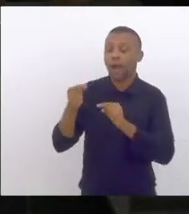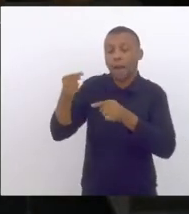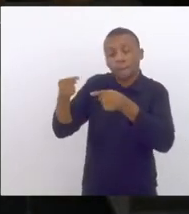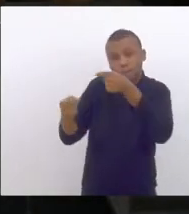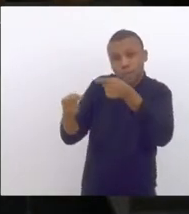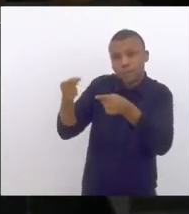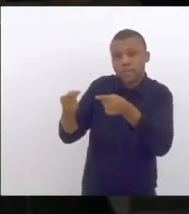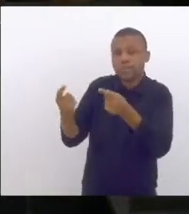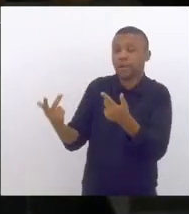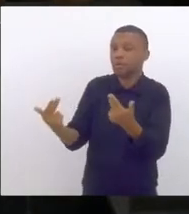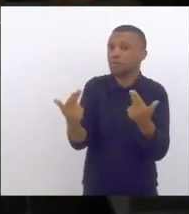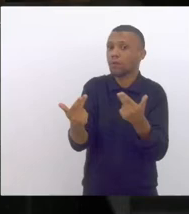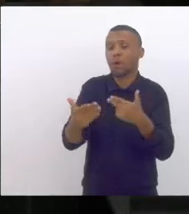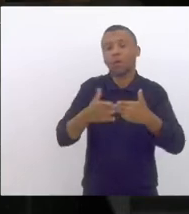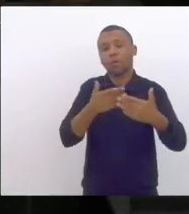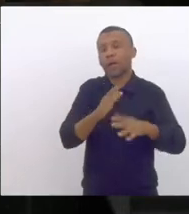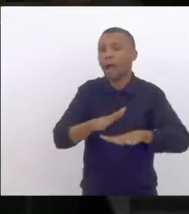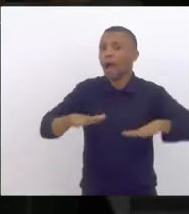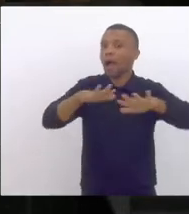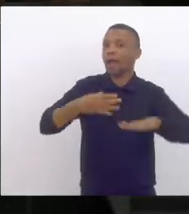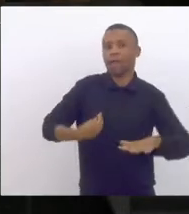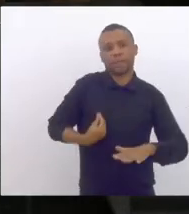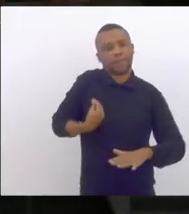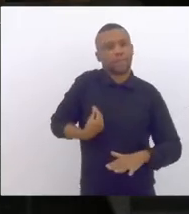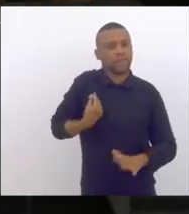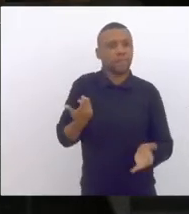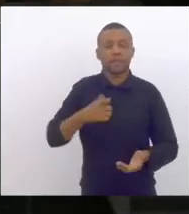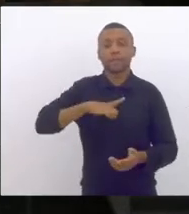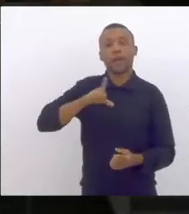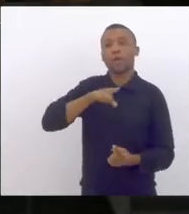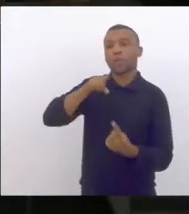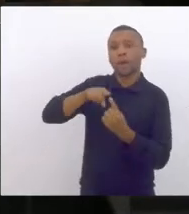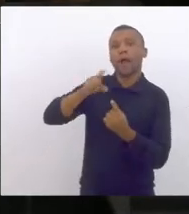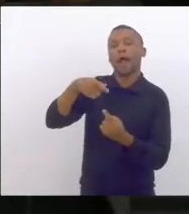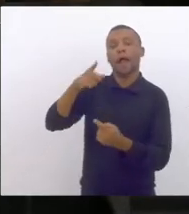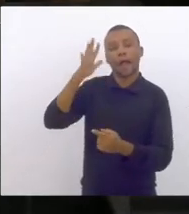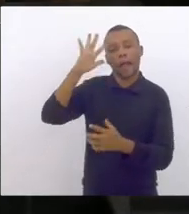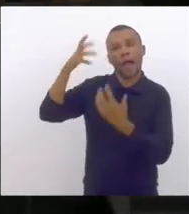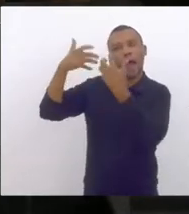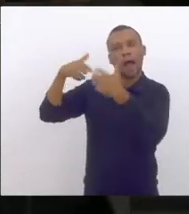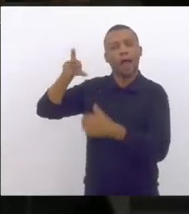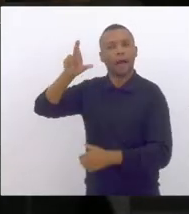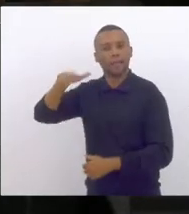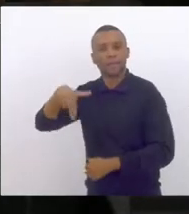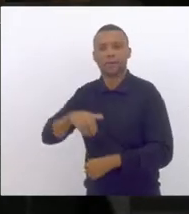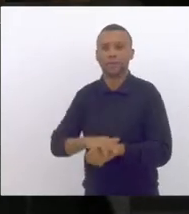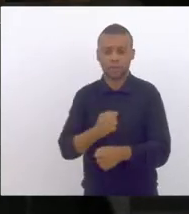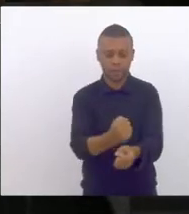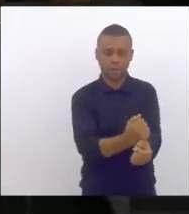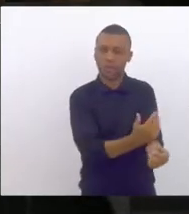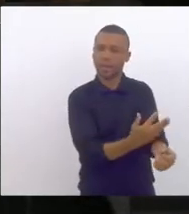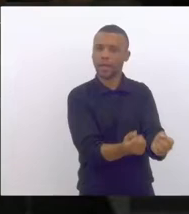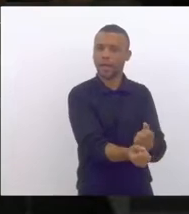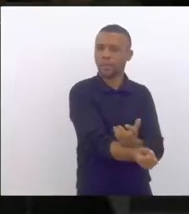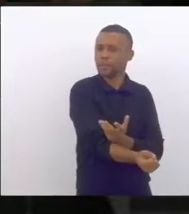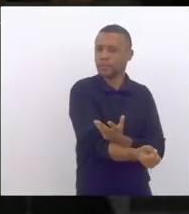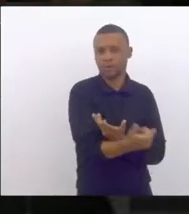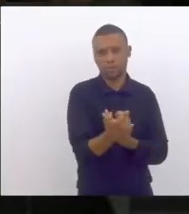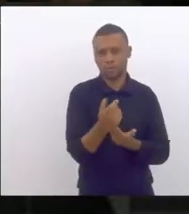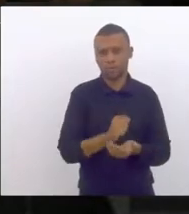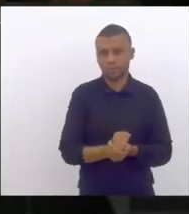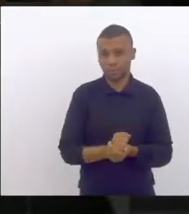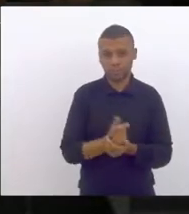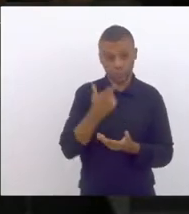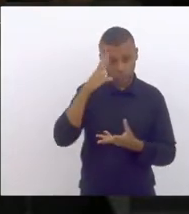na vida é razão e emoção no meu entendimento nessa ordem